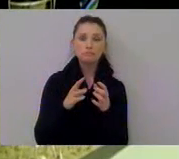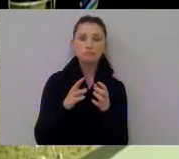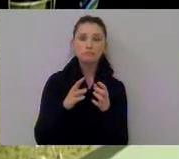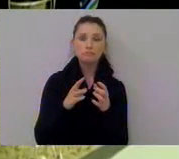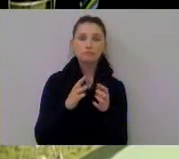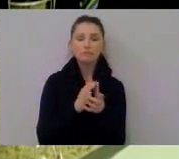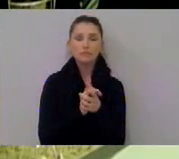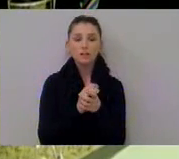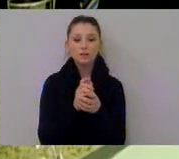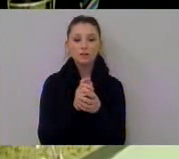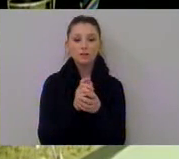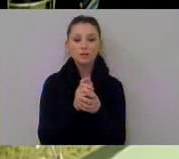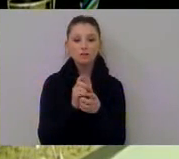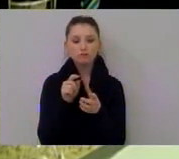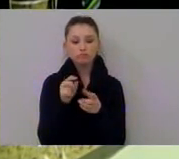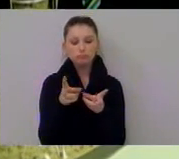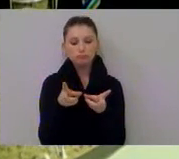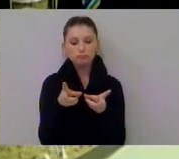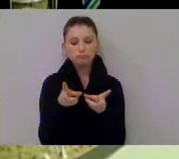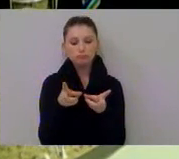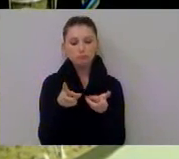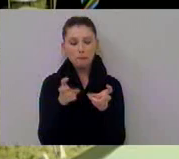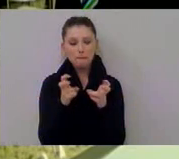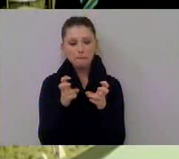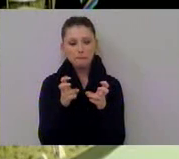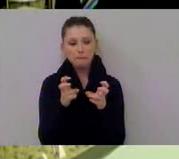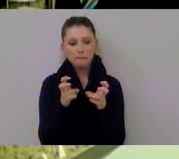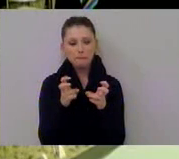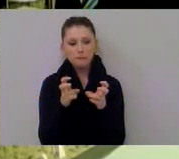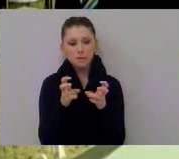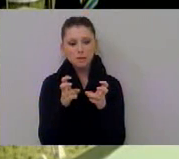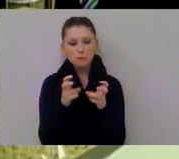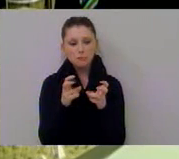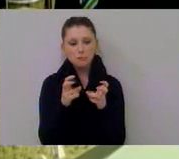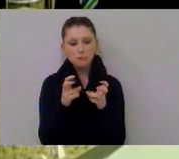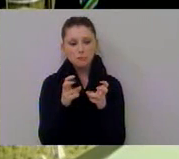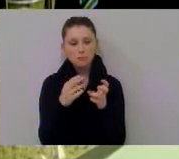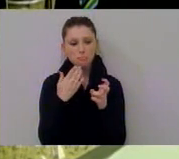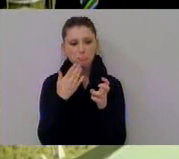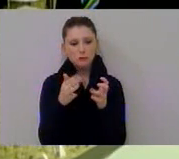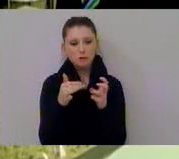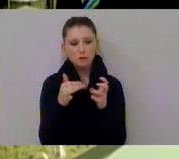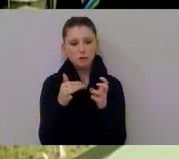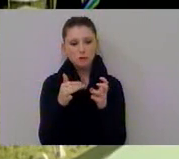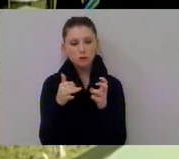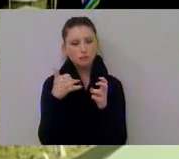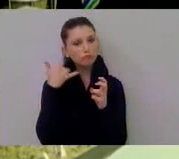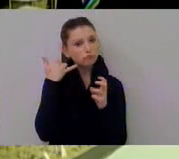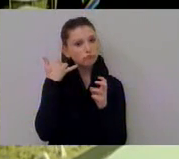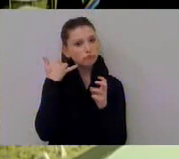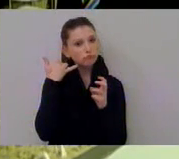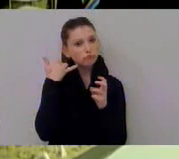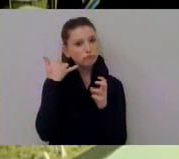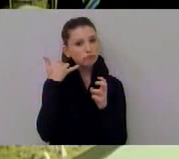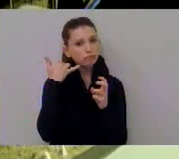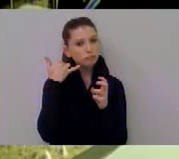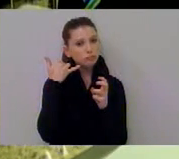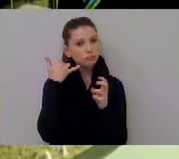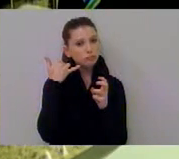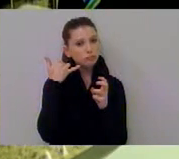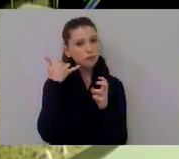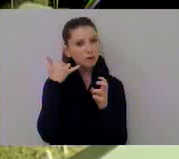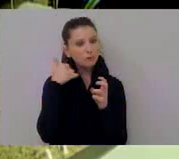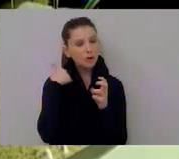prontamente respondi, pedi o telefone que eu pudesse entrar em contato